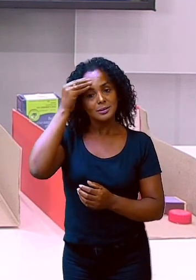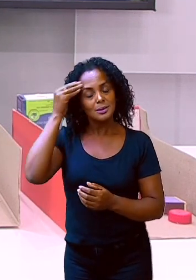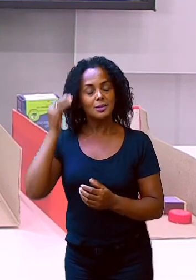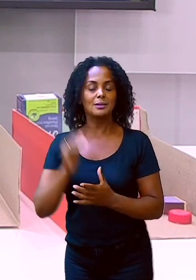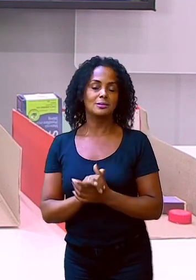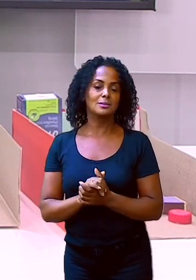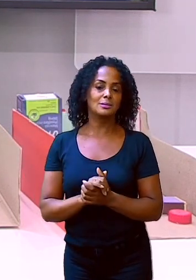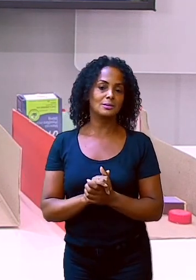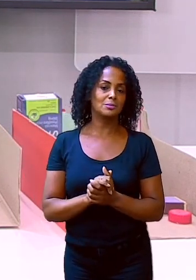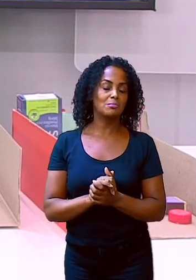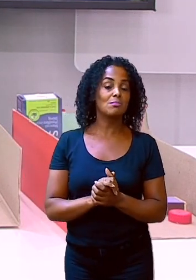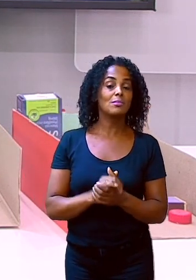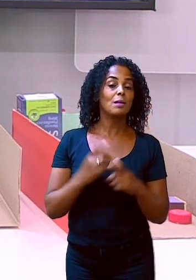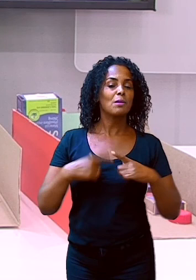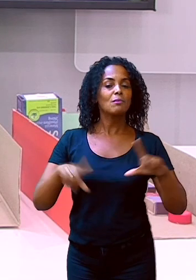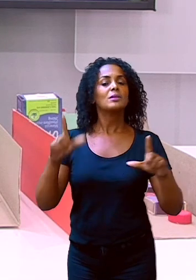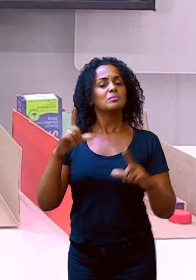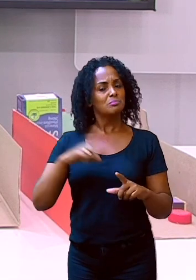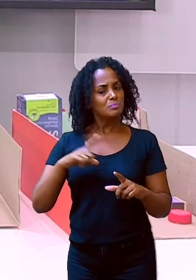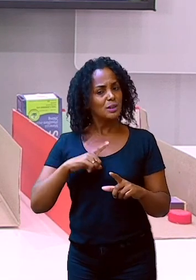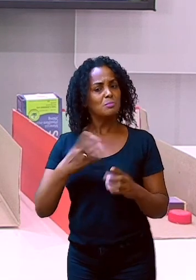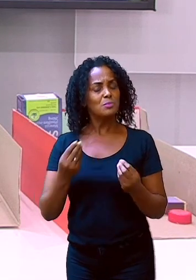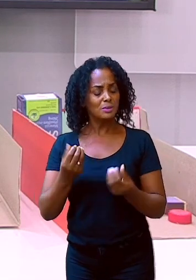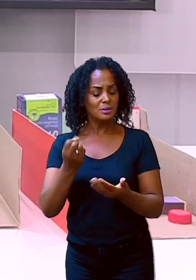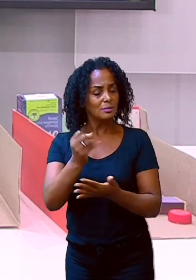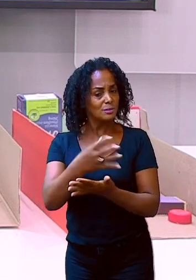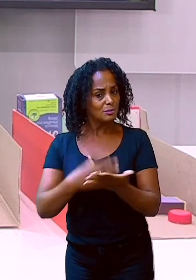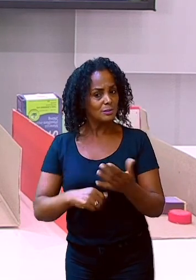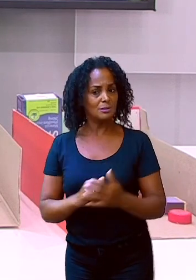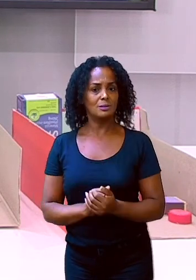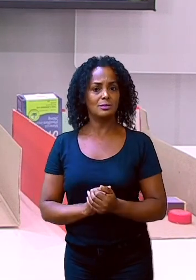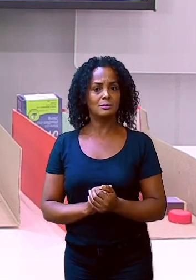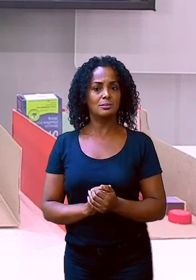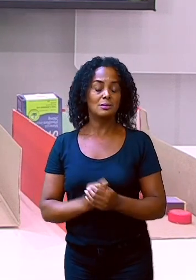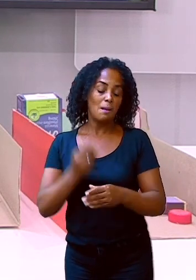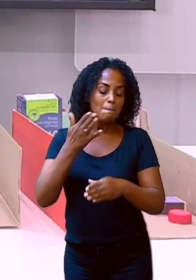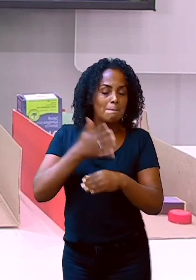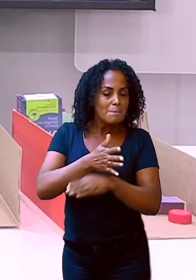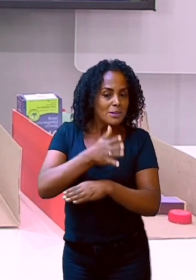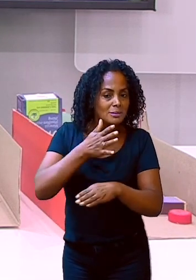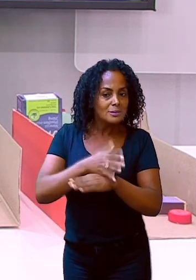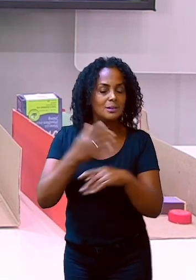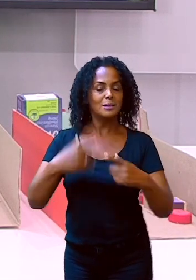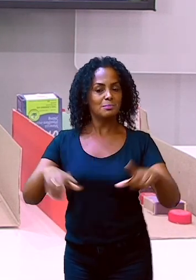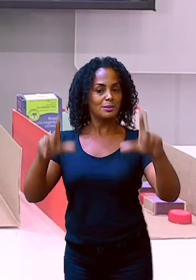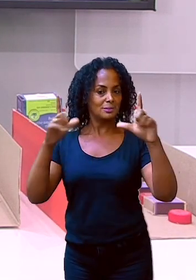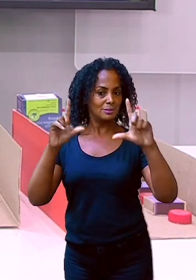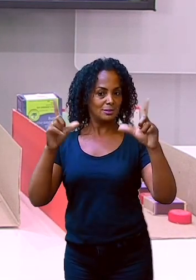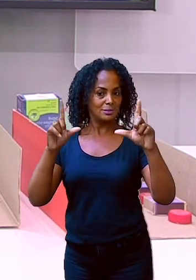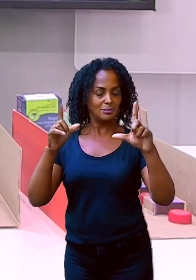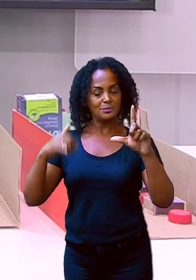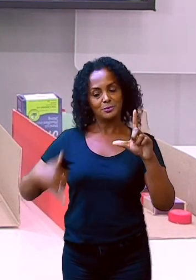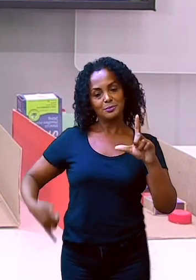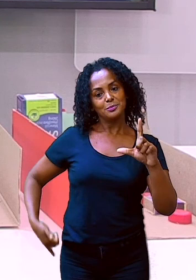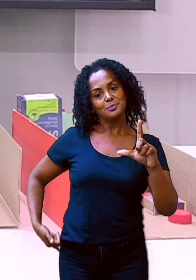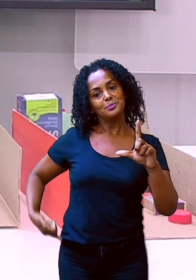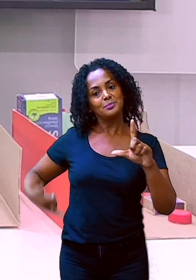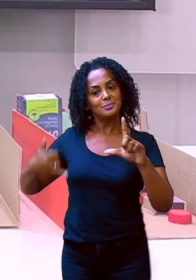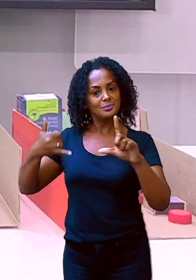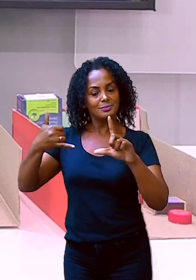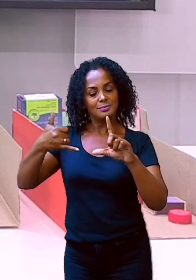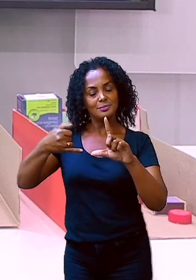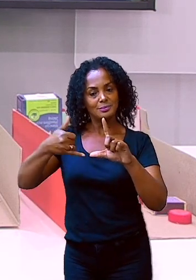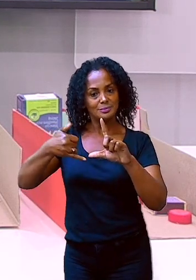plataforma tem muitas atividades para vocês continuarem aprendendo. Para acessar a plataforma, Basta apontar a câmera do seu celular na